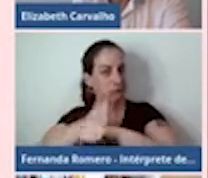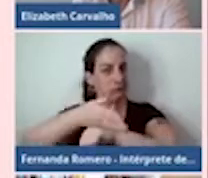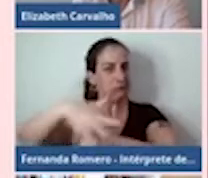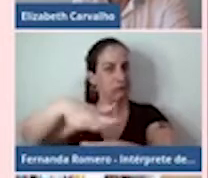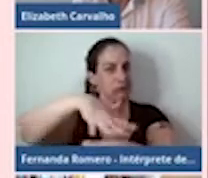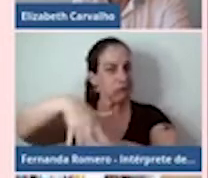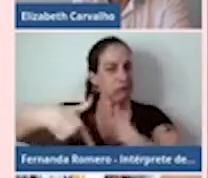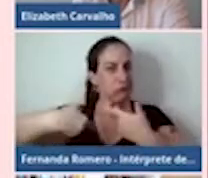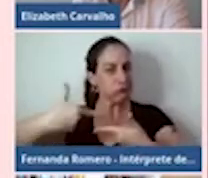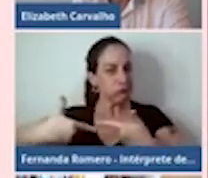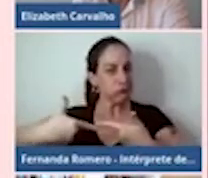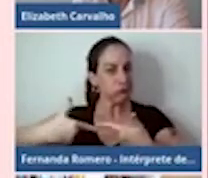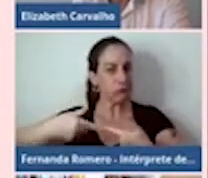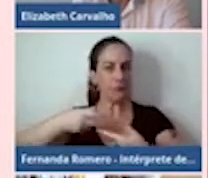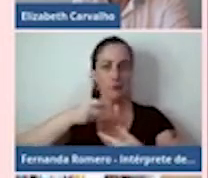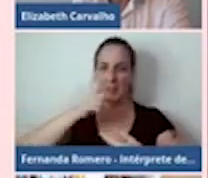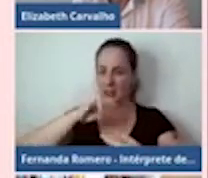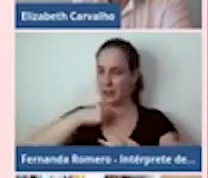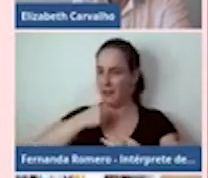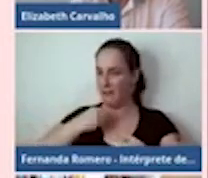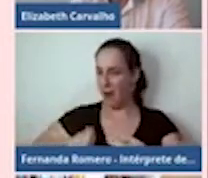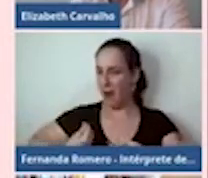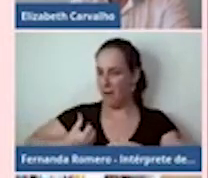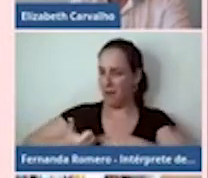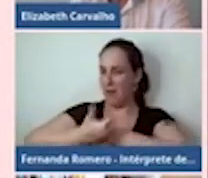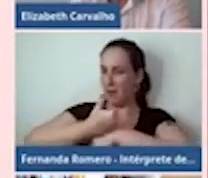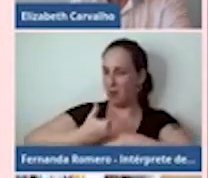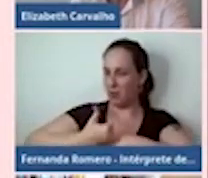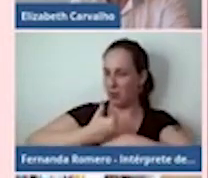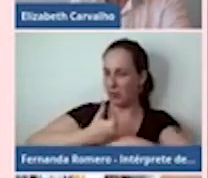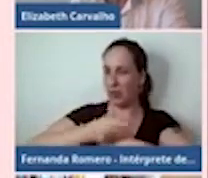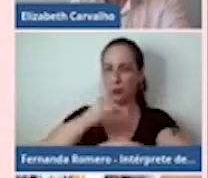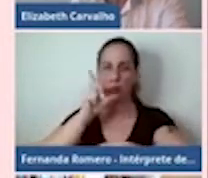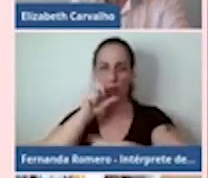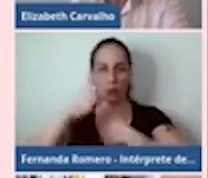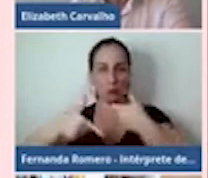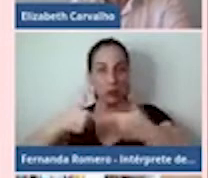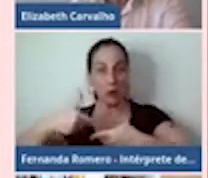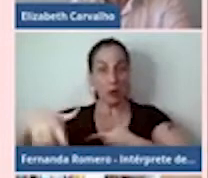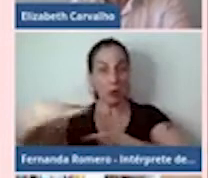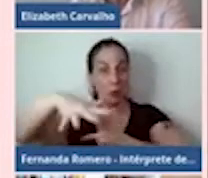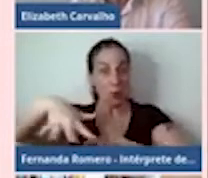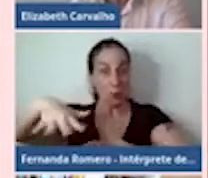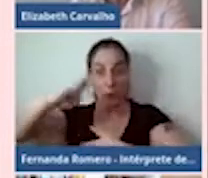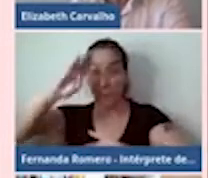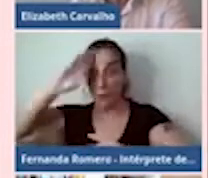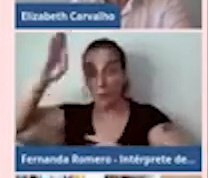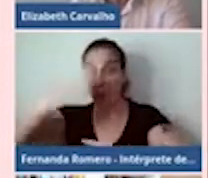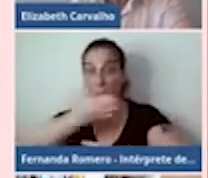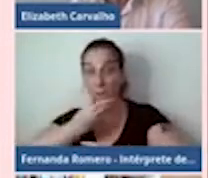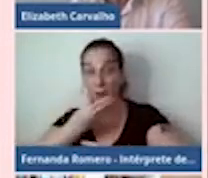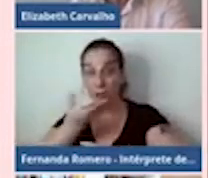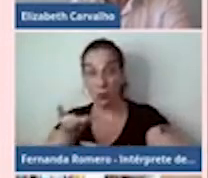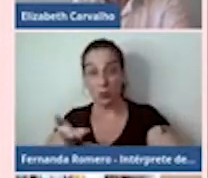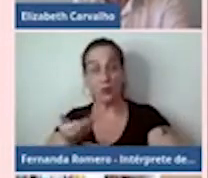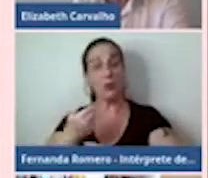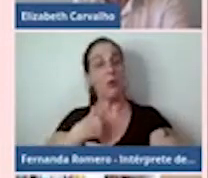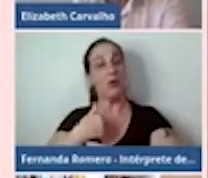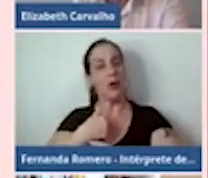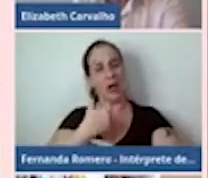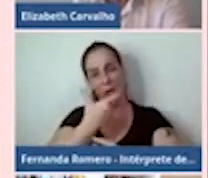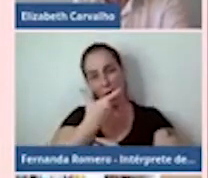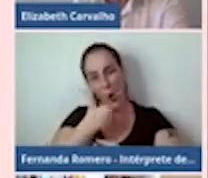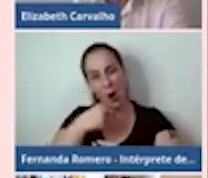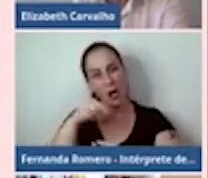falando de construção de carreira, de ganhar espaço em universos que são masculinos, eu acho que isso também